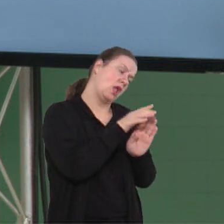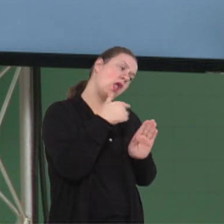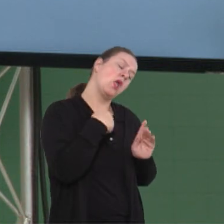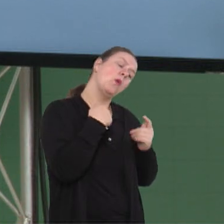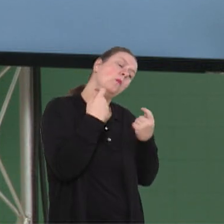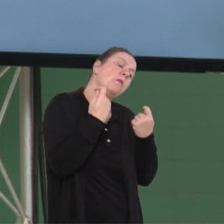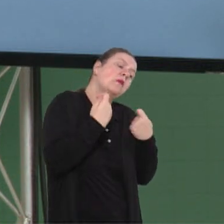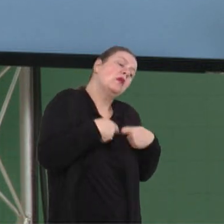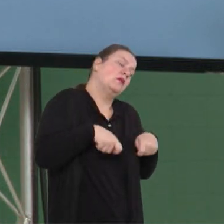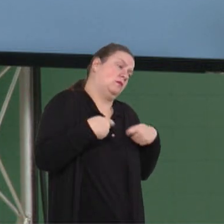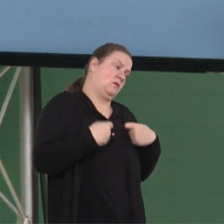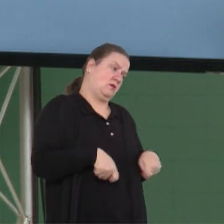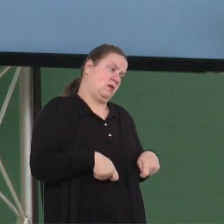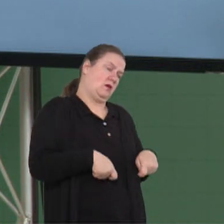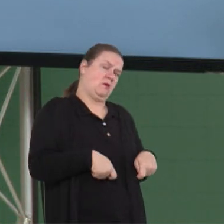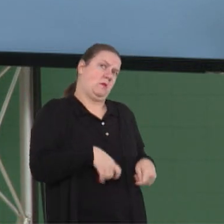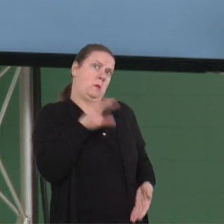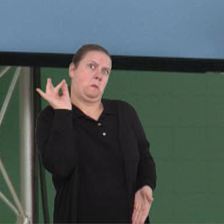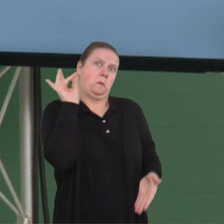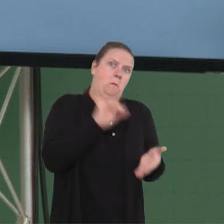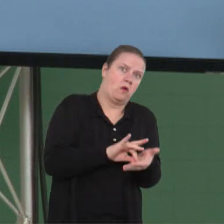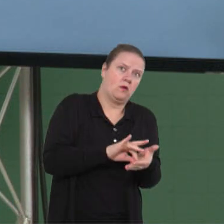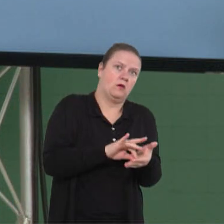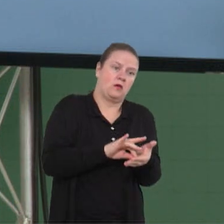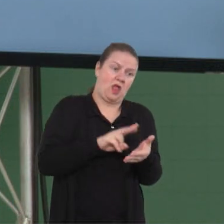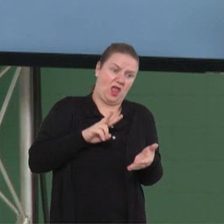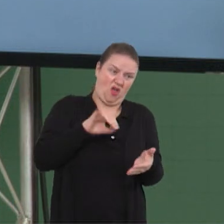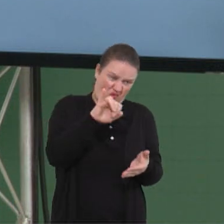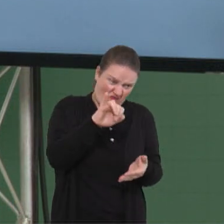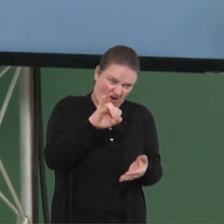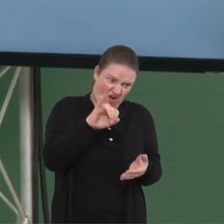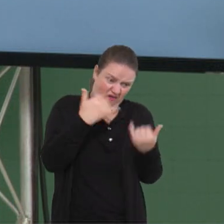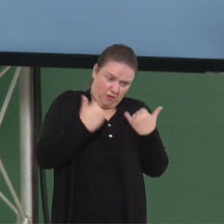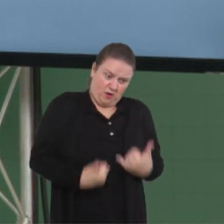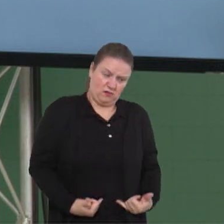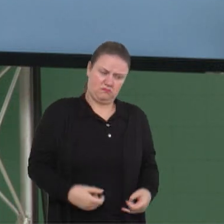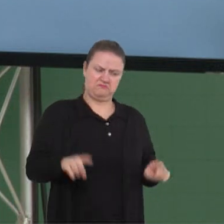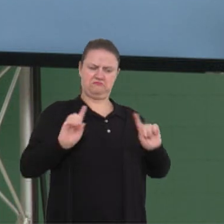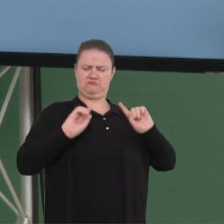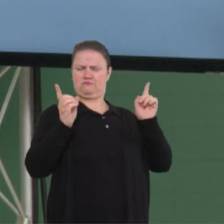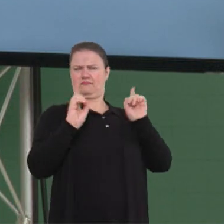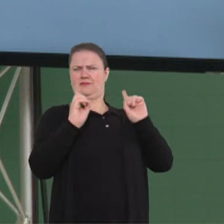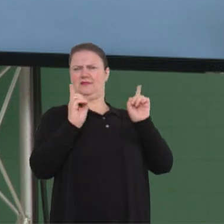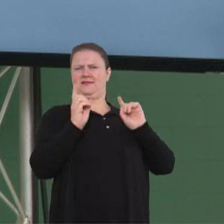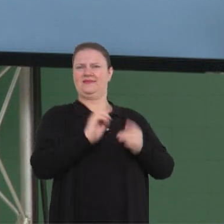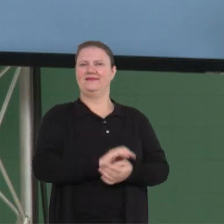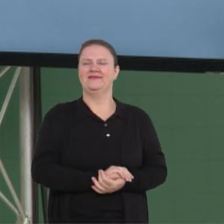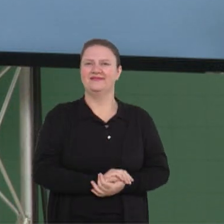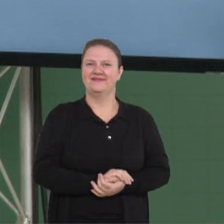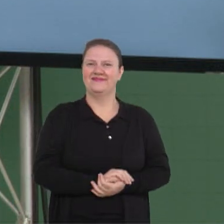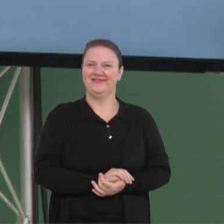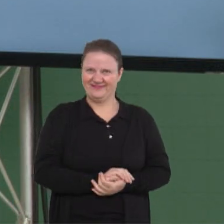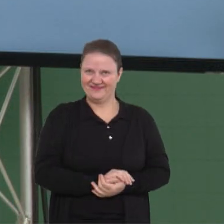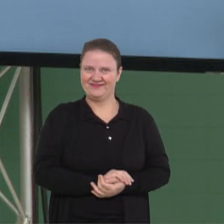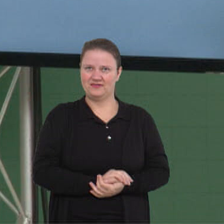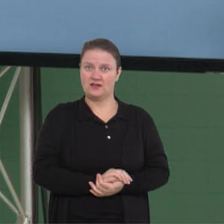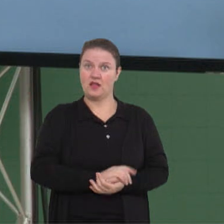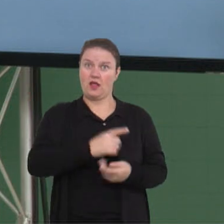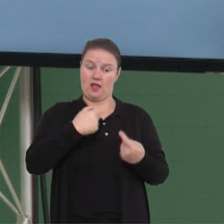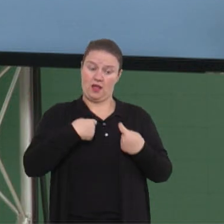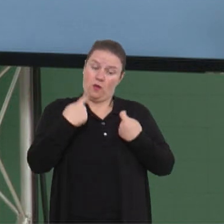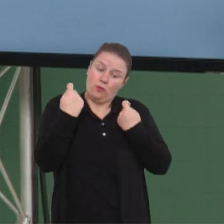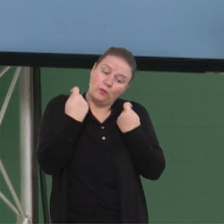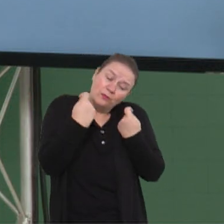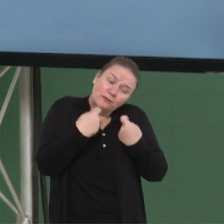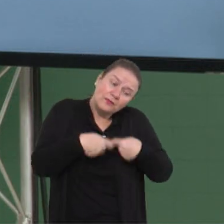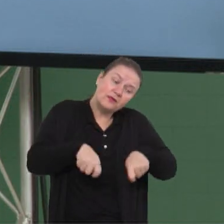ele não tá afirmando que ele vai que ele precisa perder peso a stil do meu sweet eu